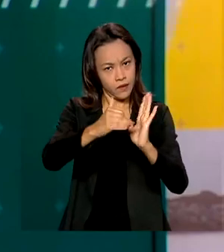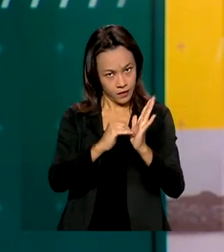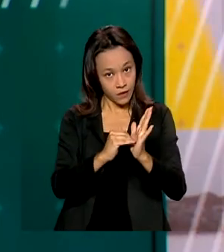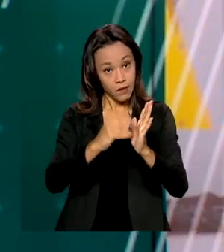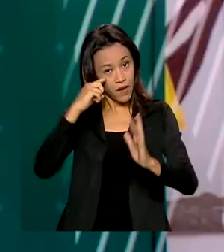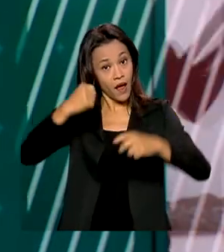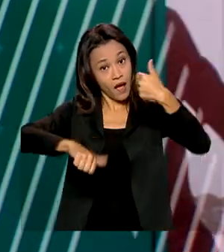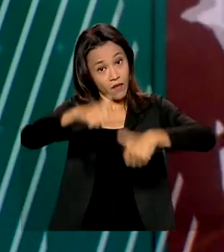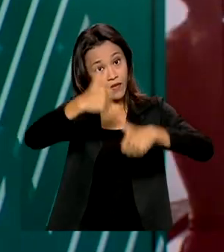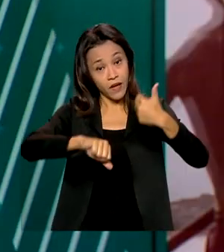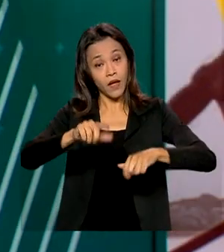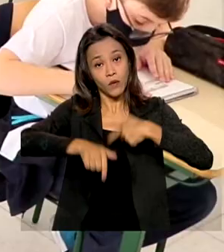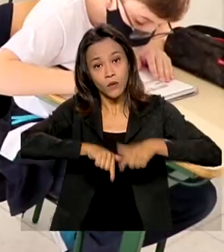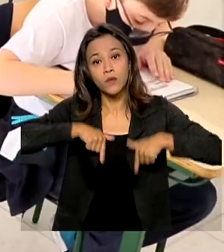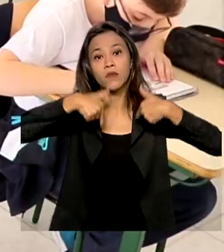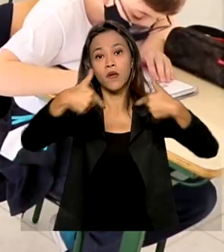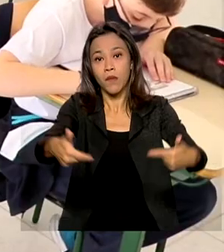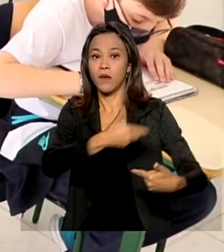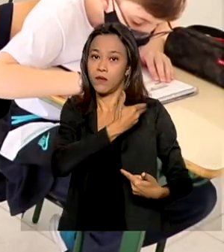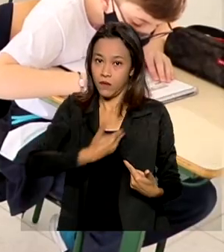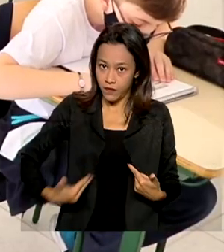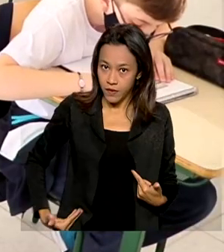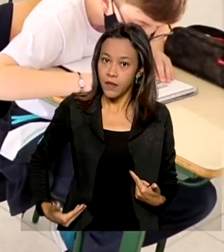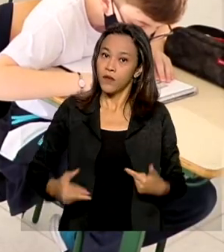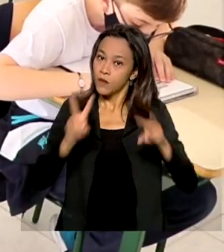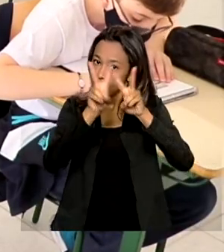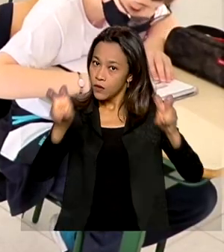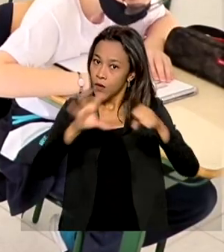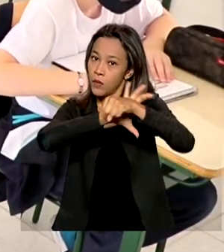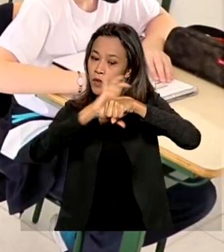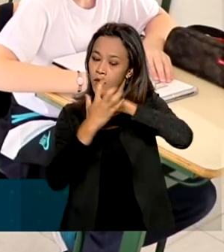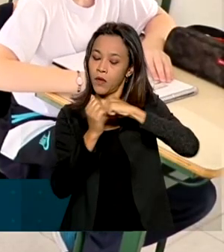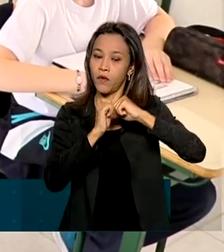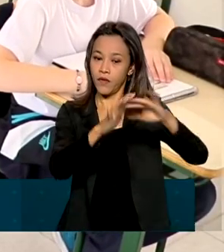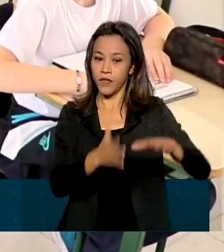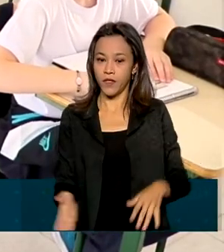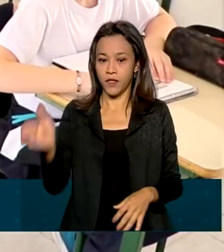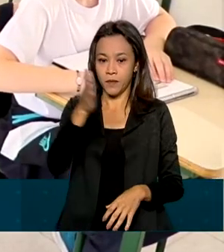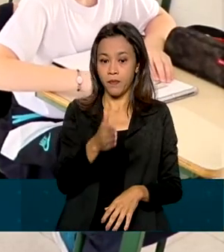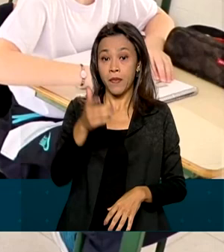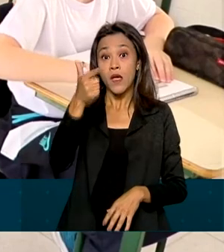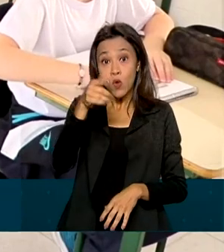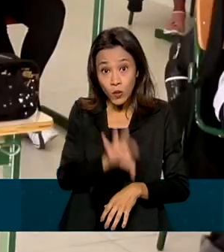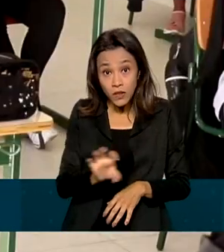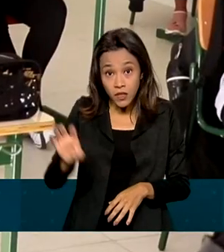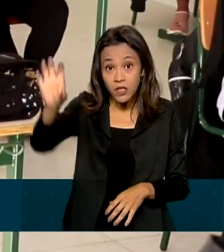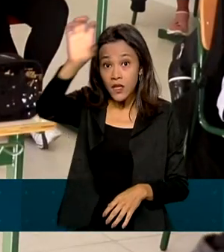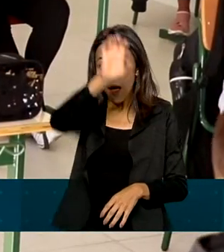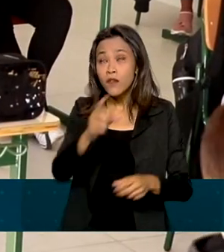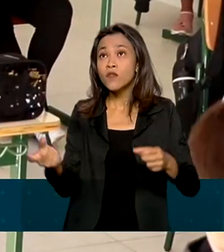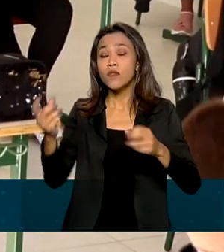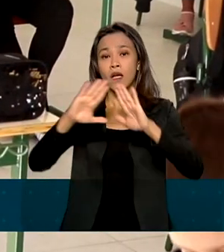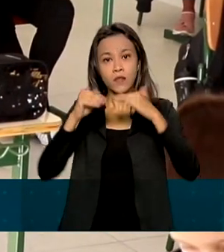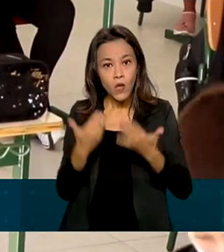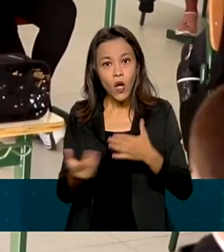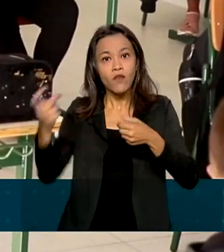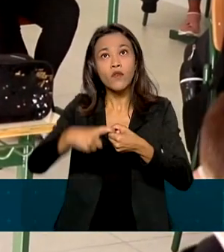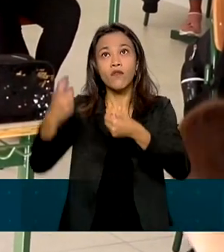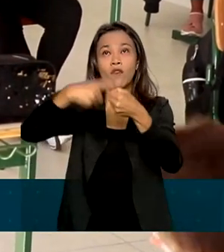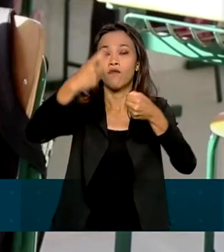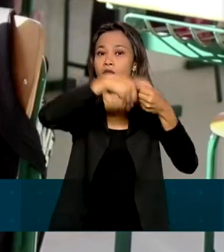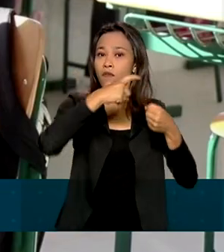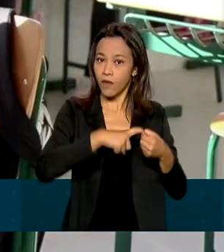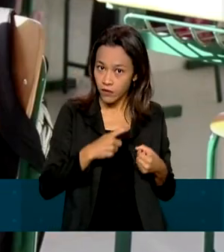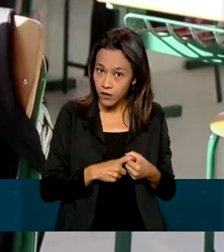no combate à Covid-19. Com cada vez mais estados retomando as aulas presenciais na rede pública de